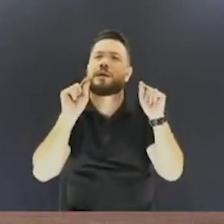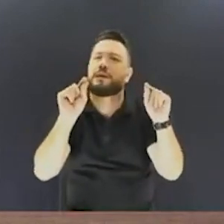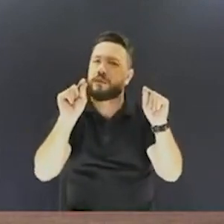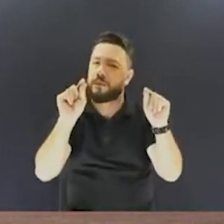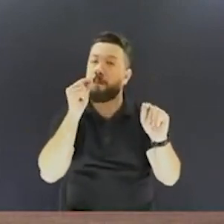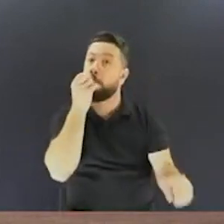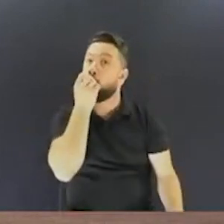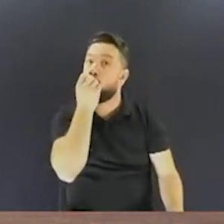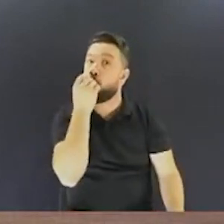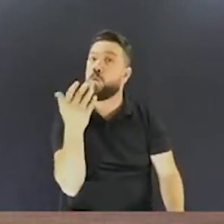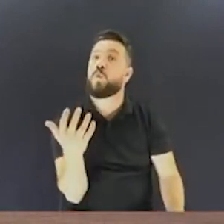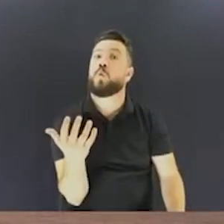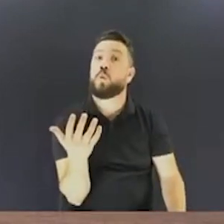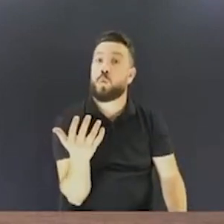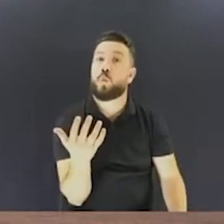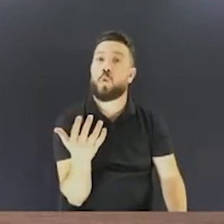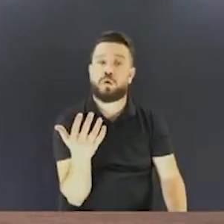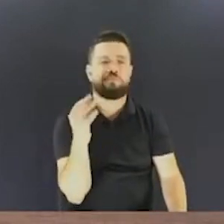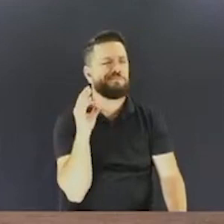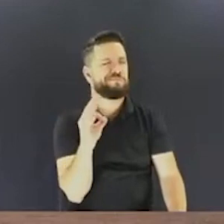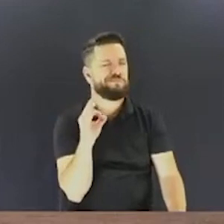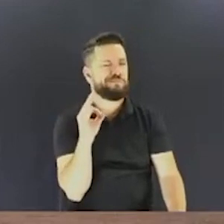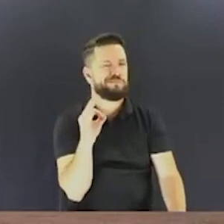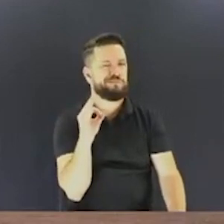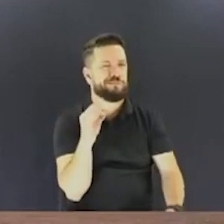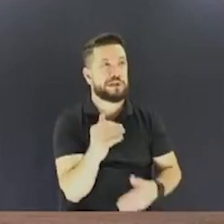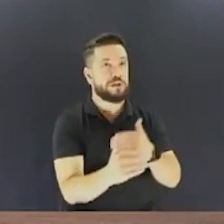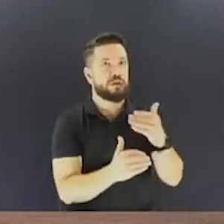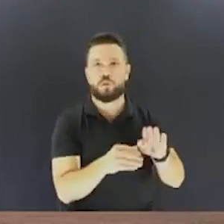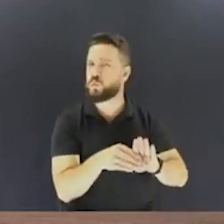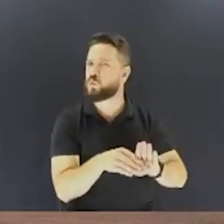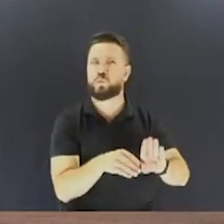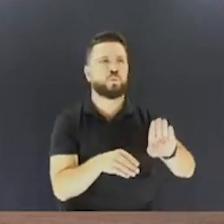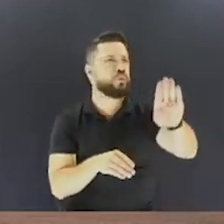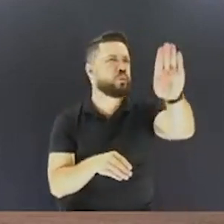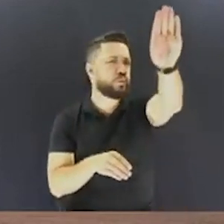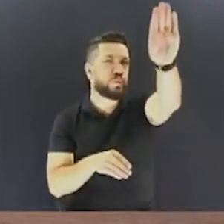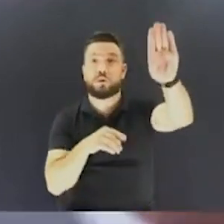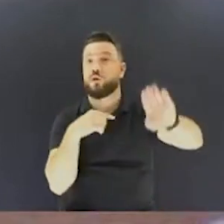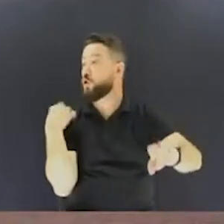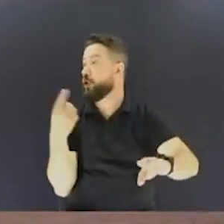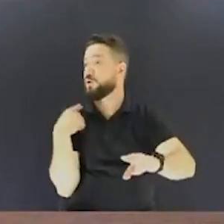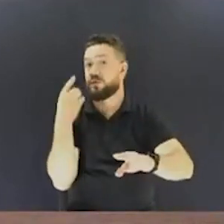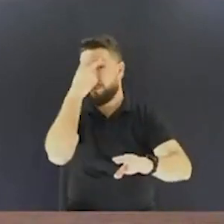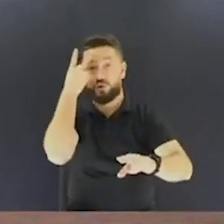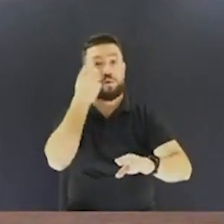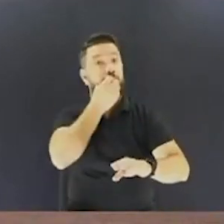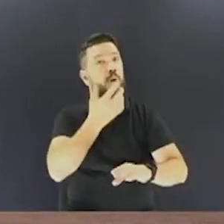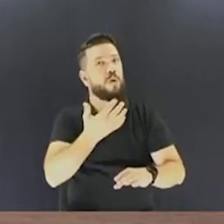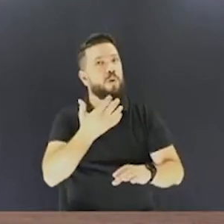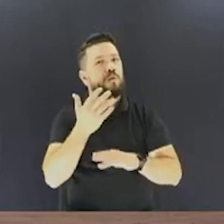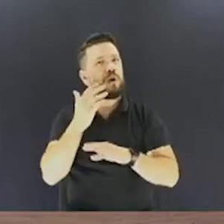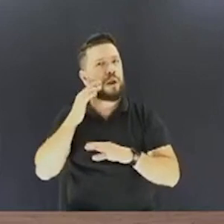com certeza, vai avançar muito na medida que nós, pessoas do bem, vamos estar abraçando essa